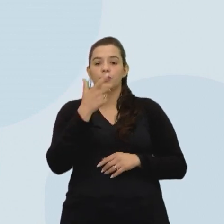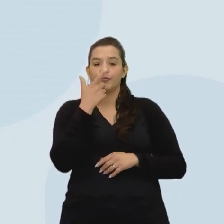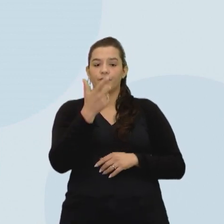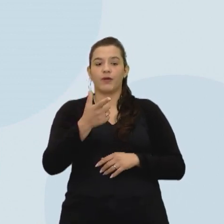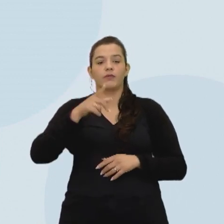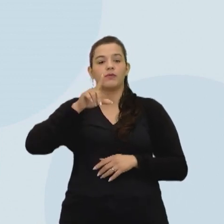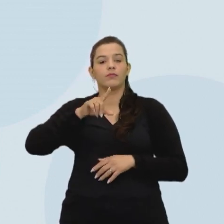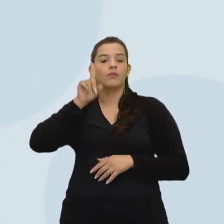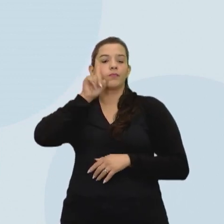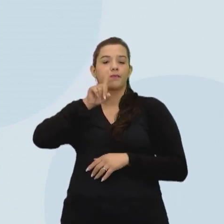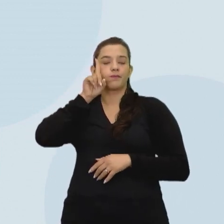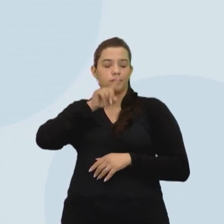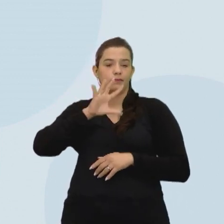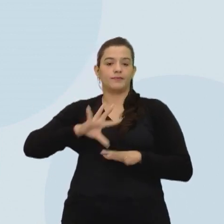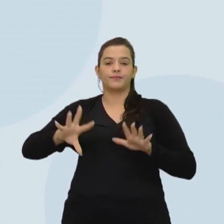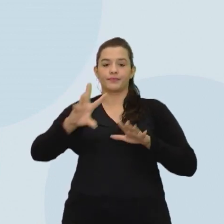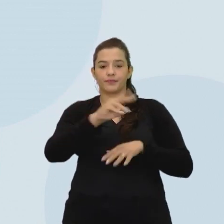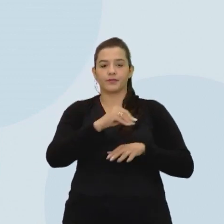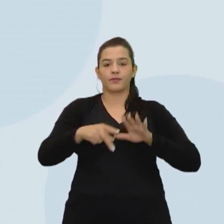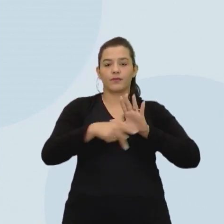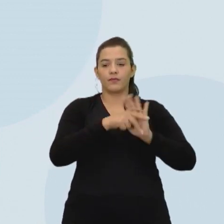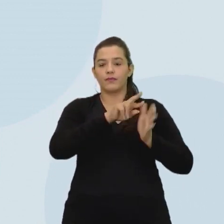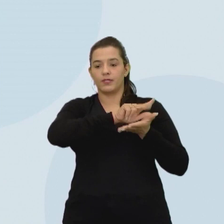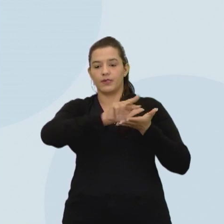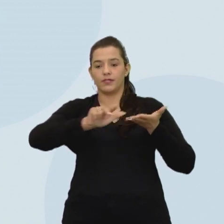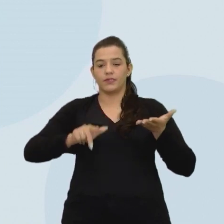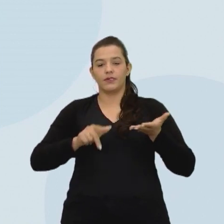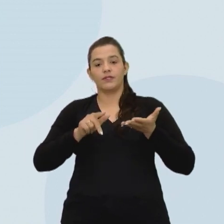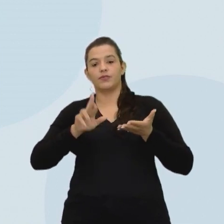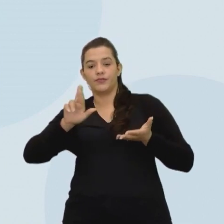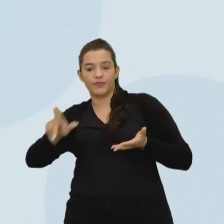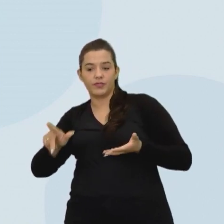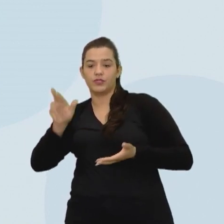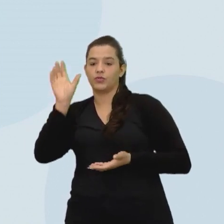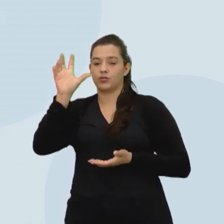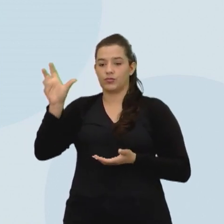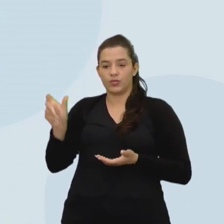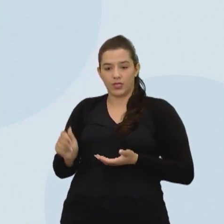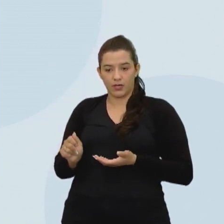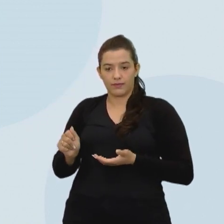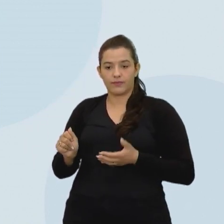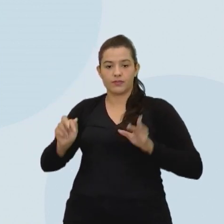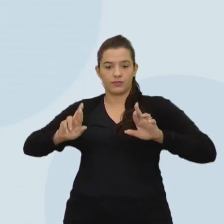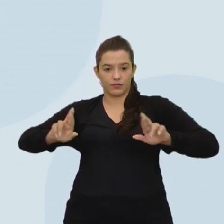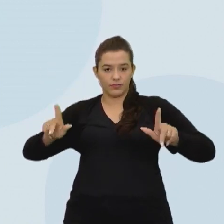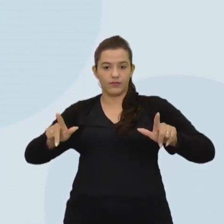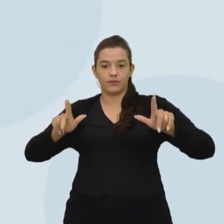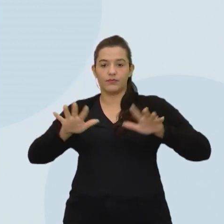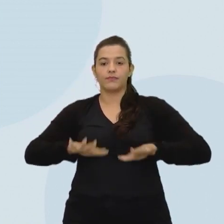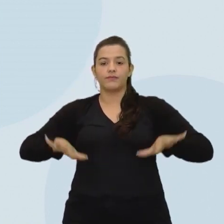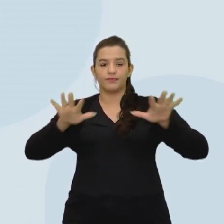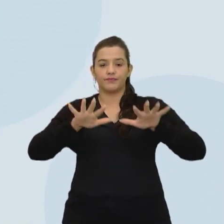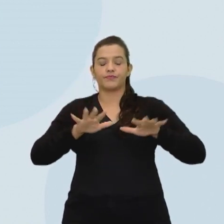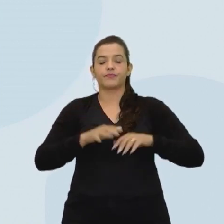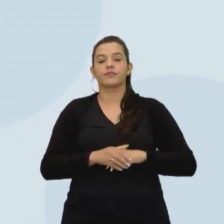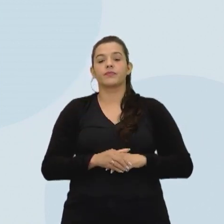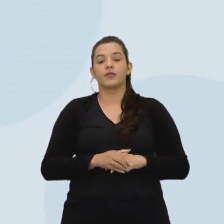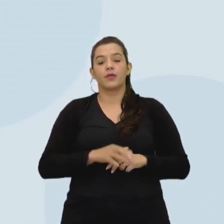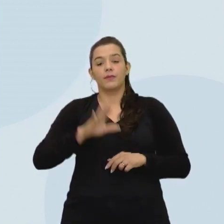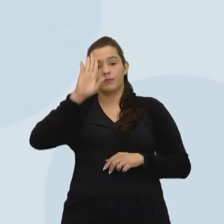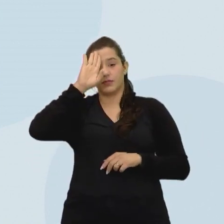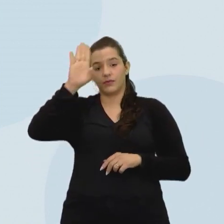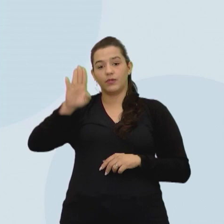americano, nós temos aí uma característica diferente do continente africano. Então nós temos lá na região, principalmente na